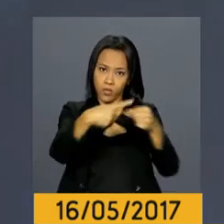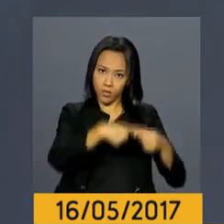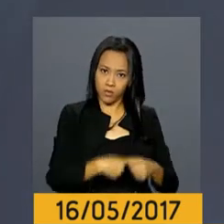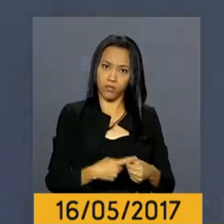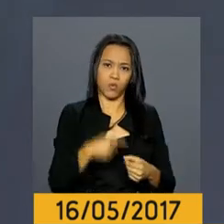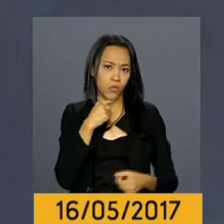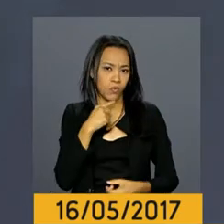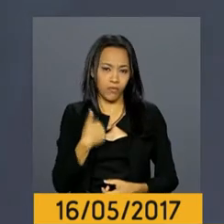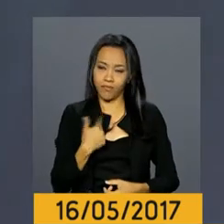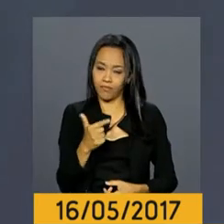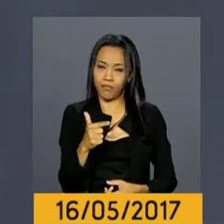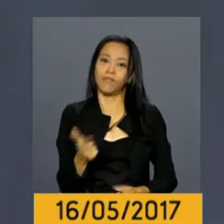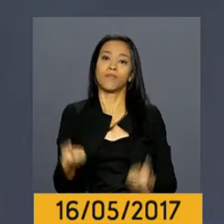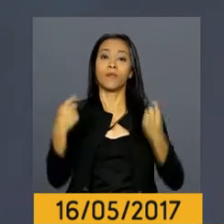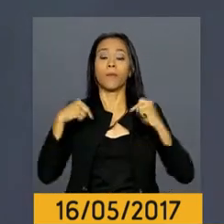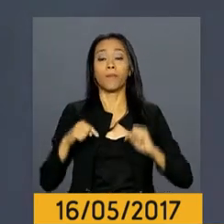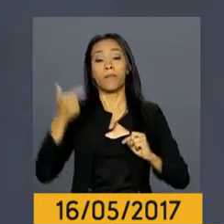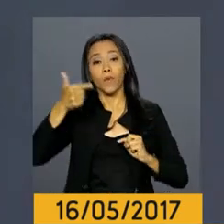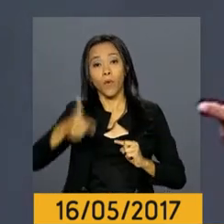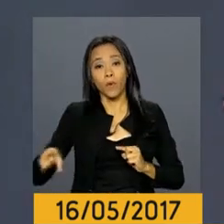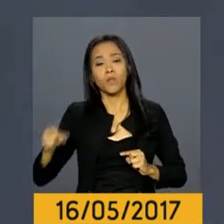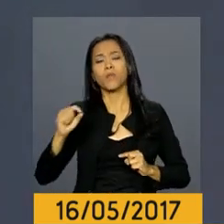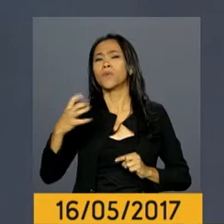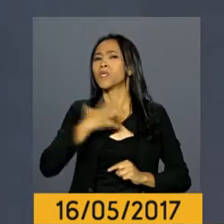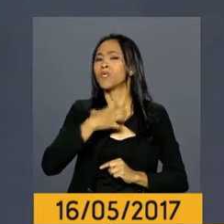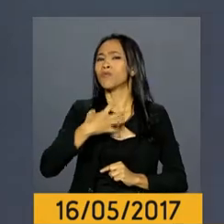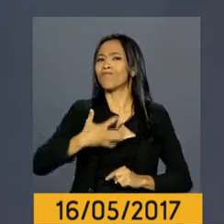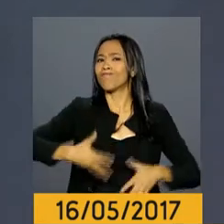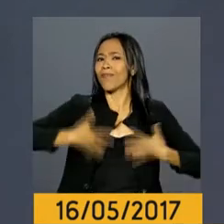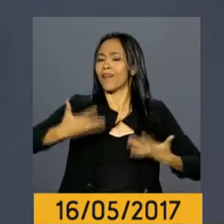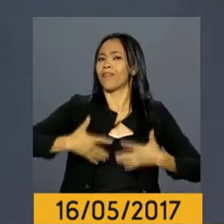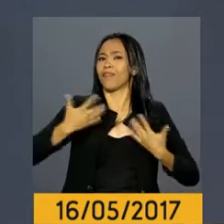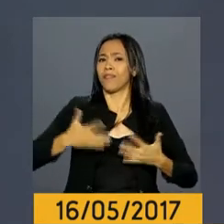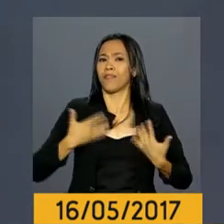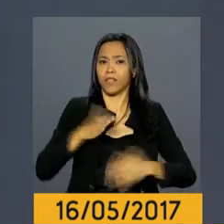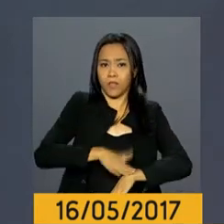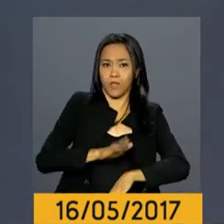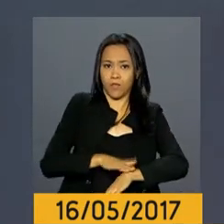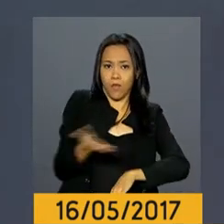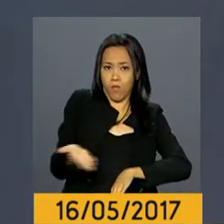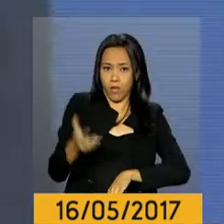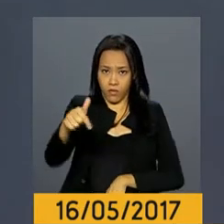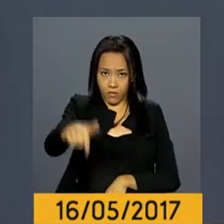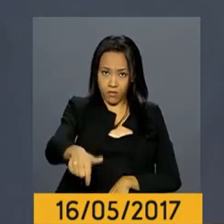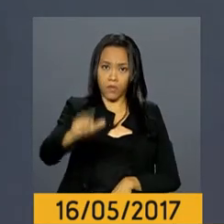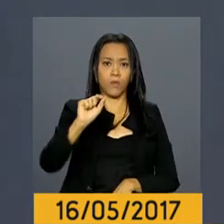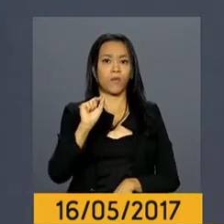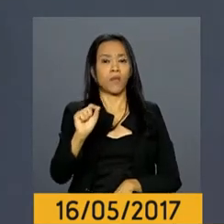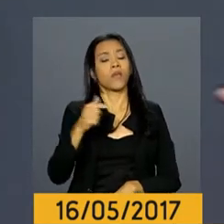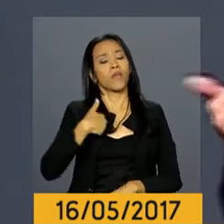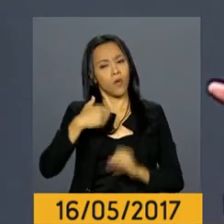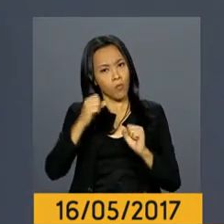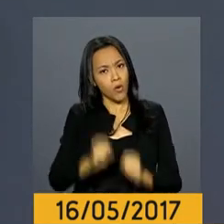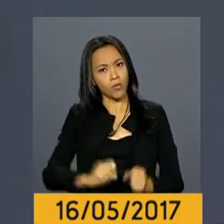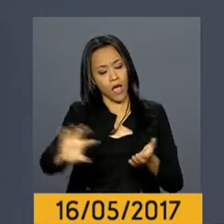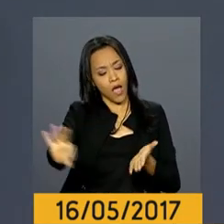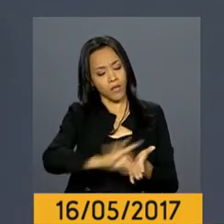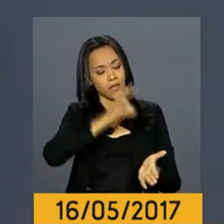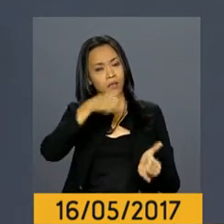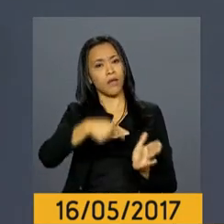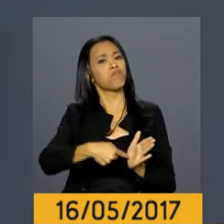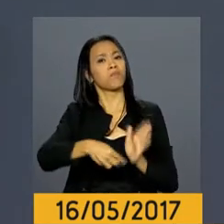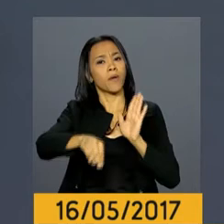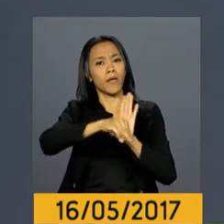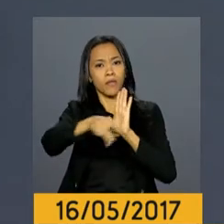Agora, o que mais me agrada neste momento é que eu posso assinar essa medida